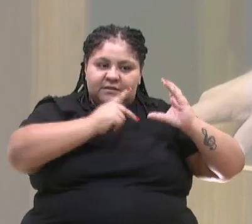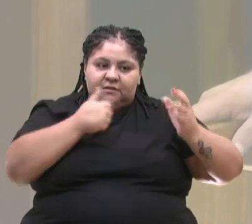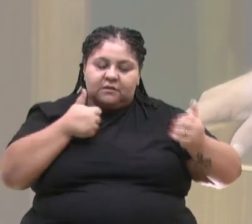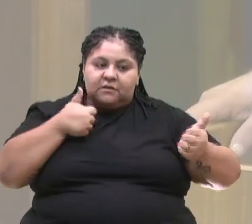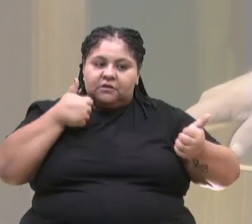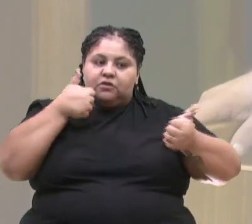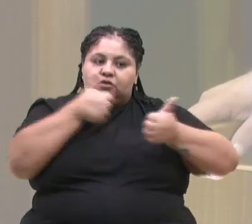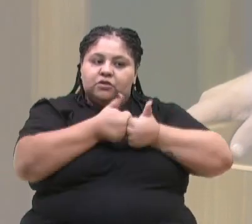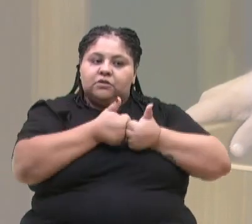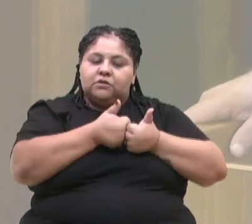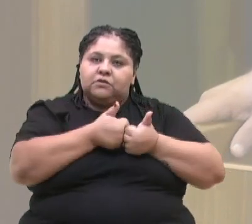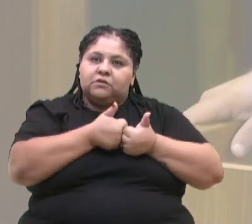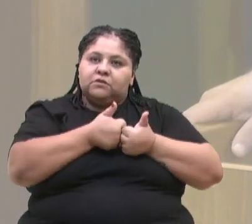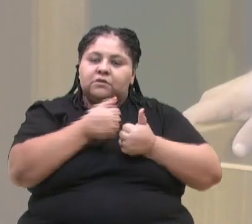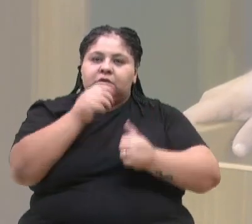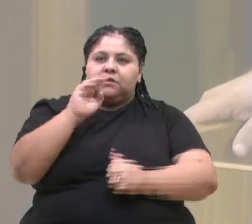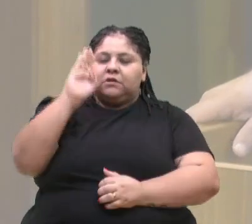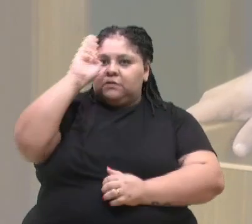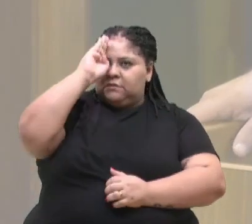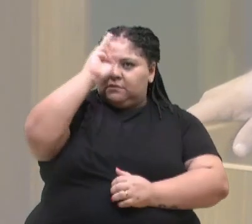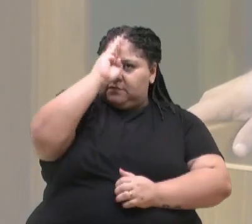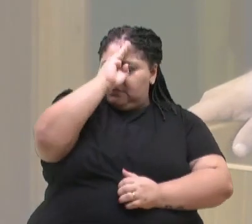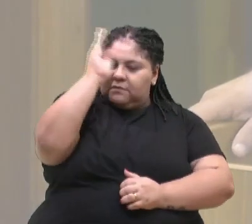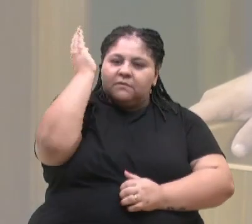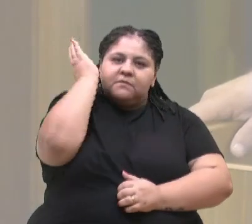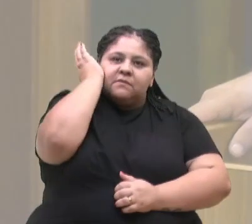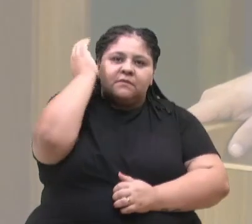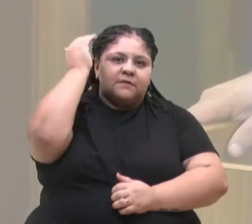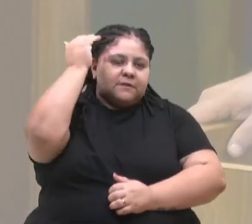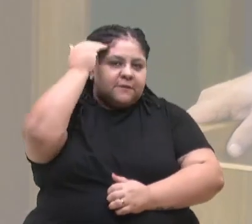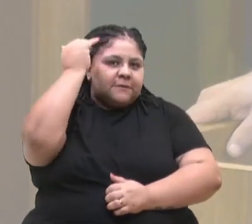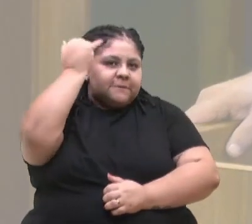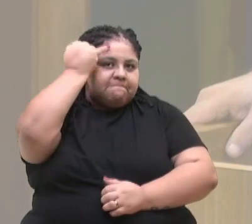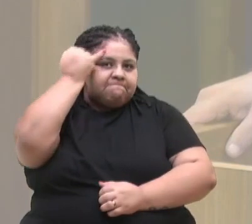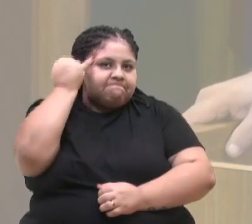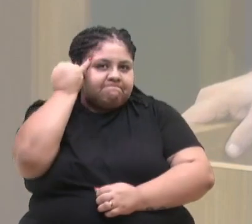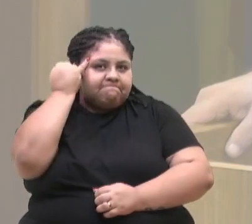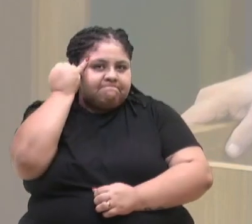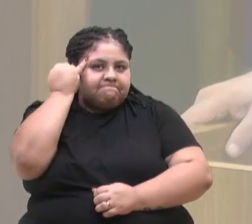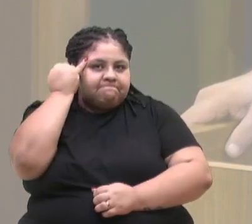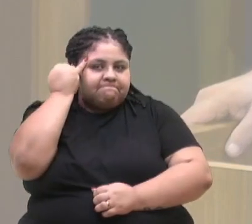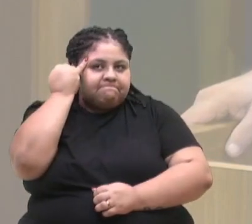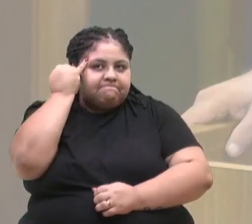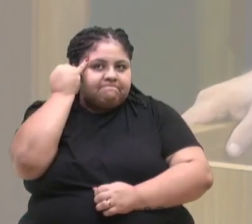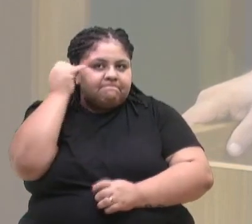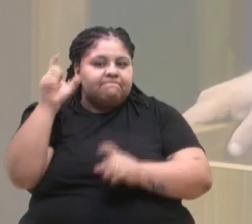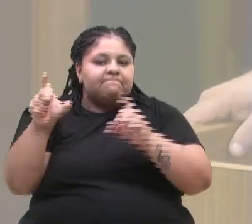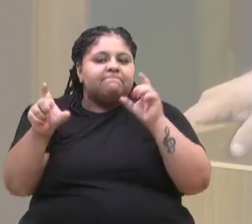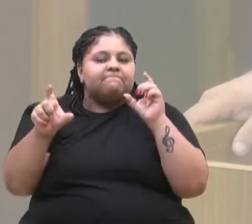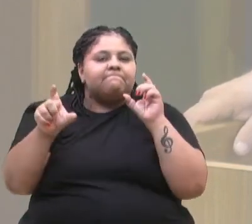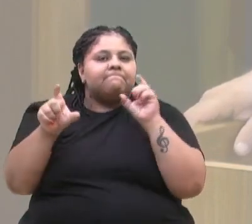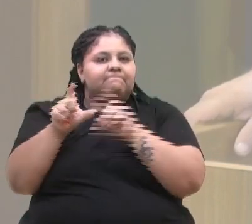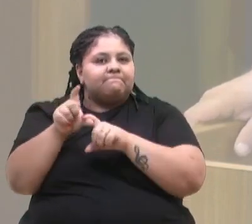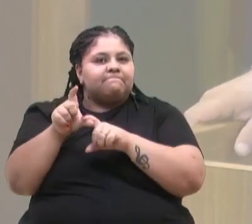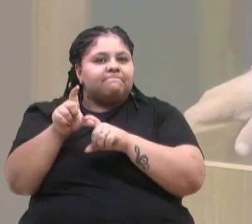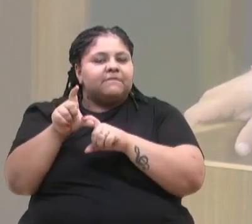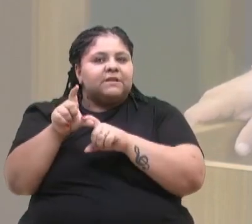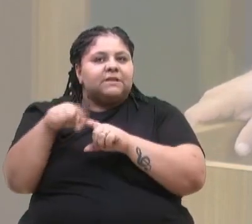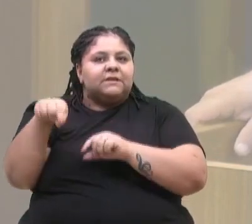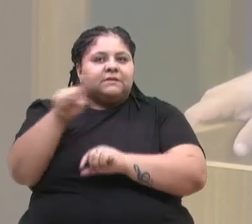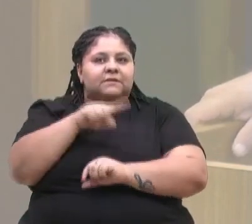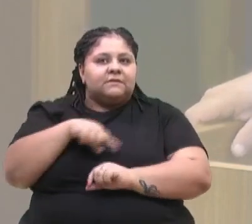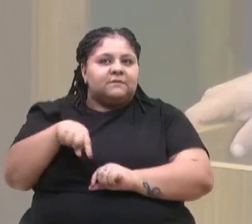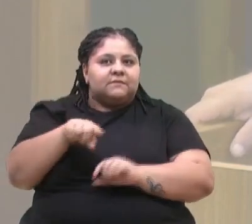o Bressan, com o Felipe, com o Ambrós, se depender da mesa, vamos depender dos